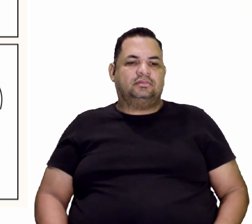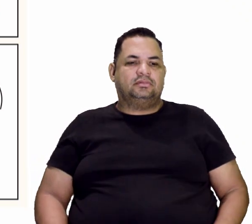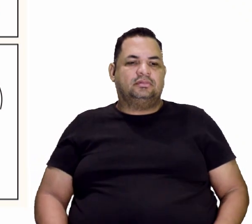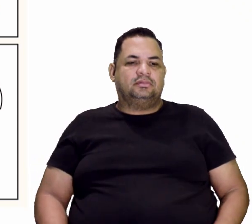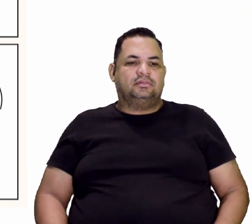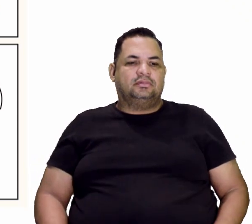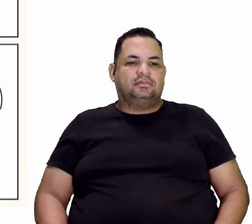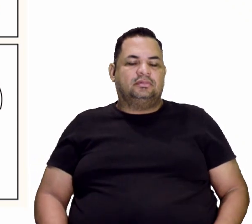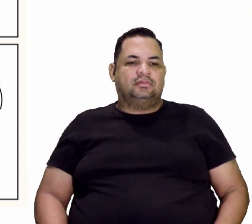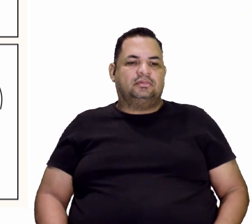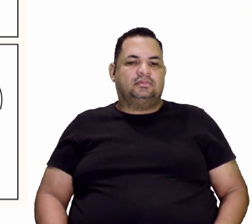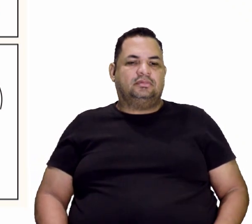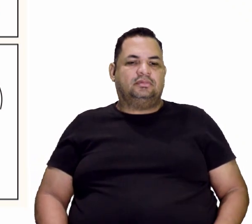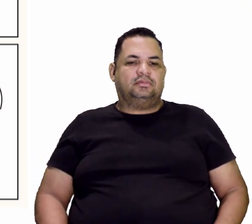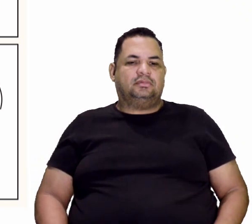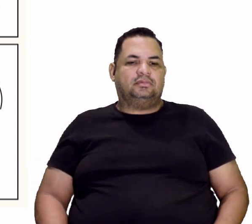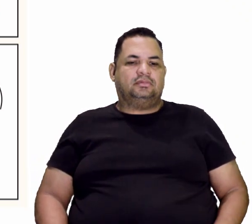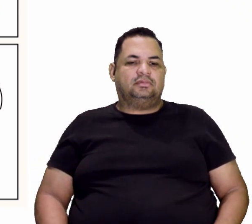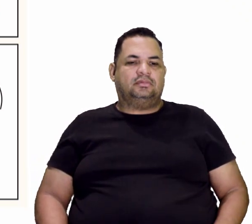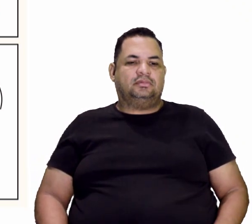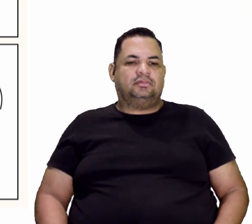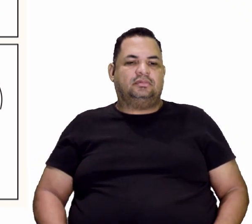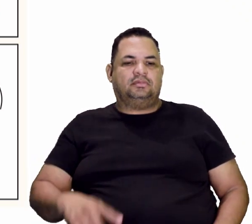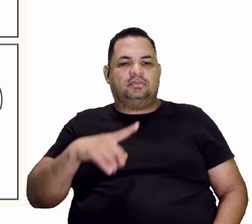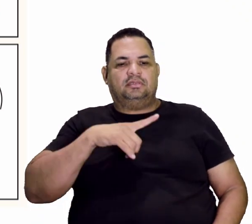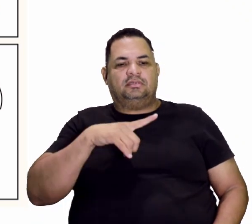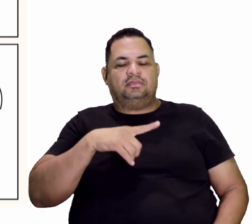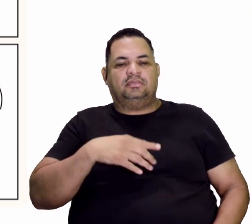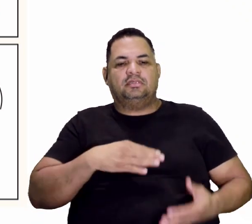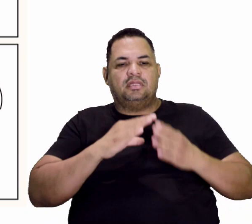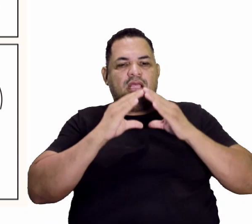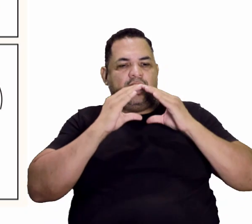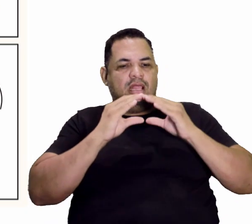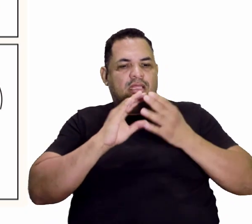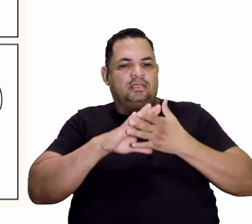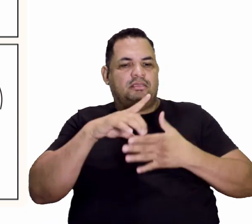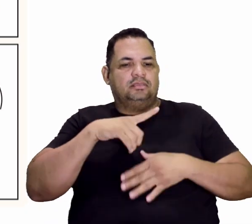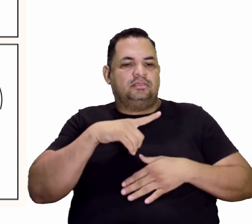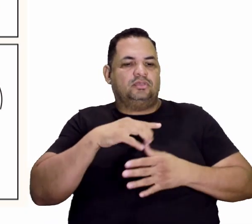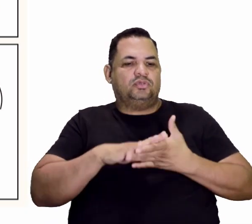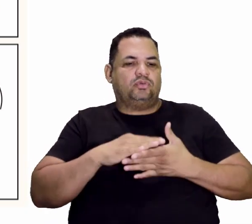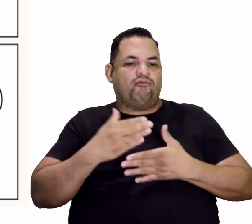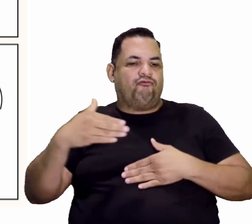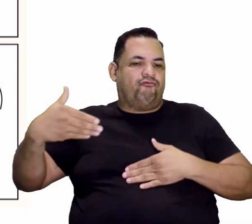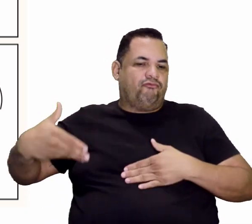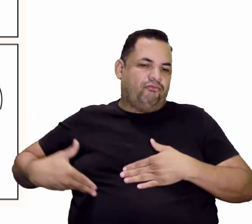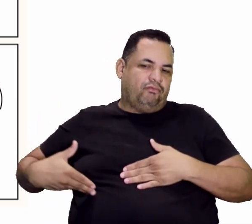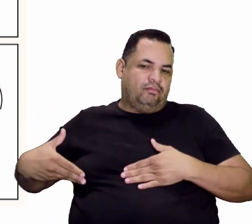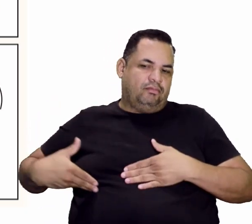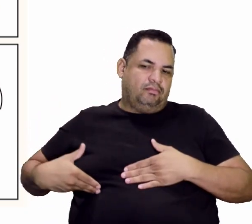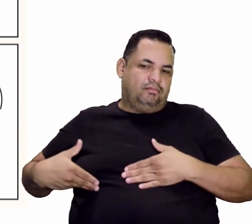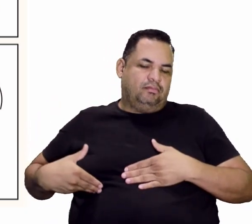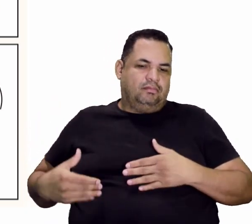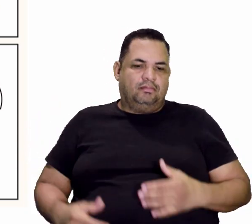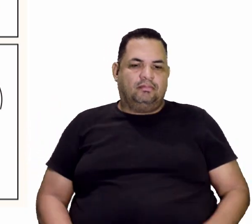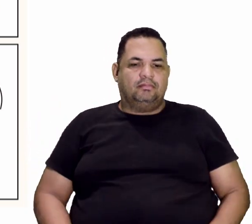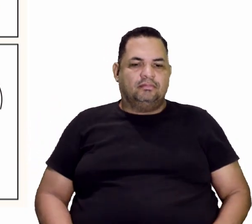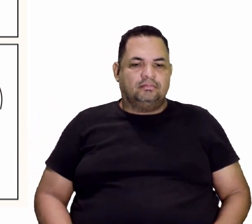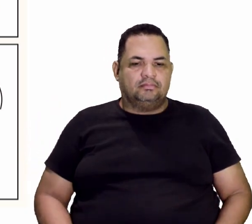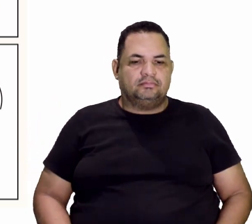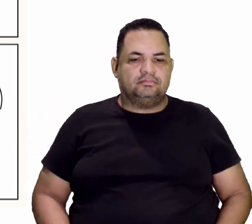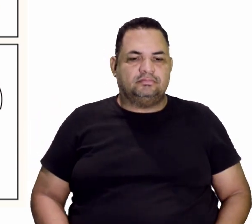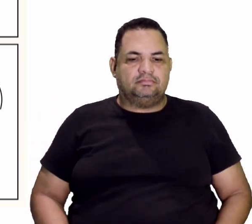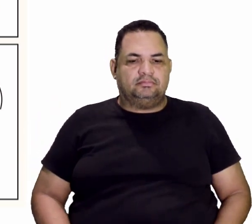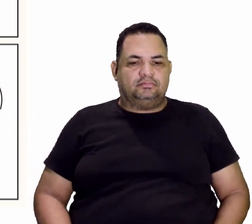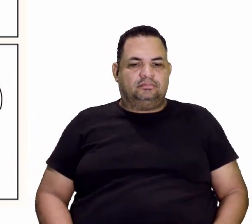expressou, né? Ele perguntou esse aqui. Lateral lanche, pois estou brocado. O que significa brocado?